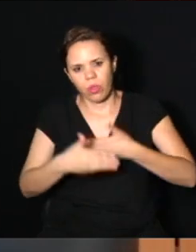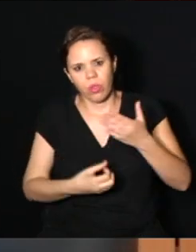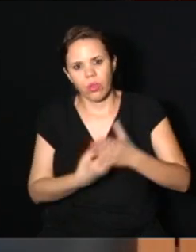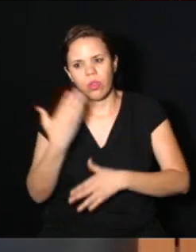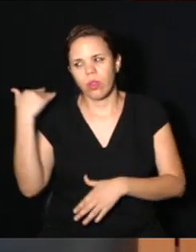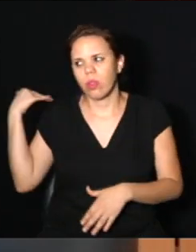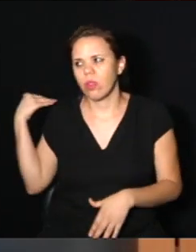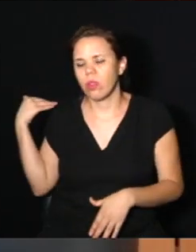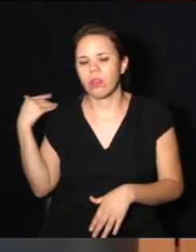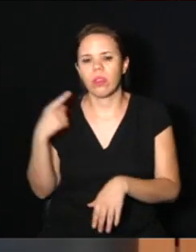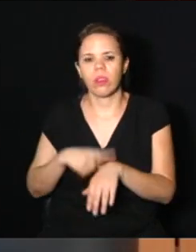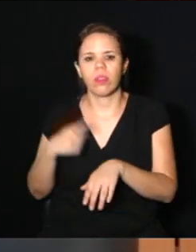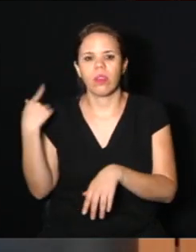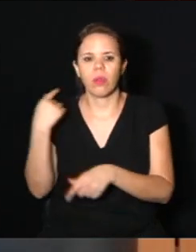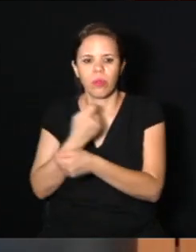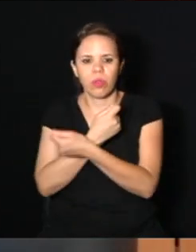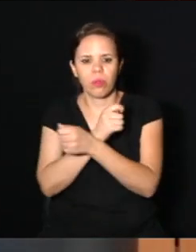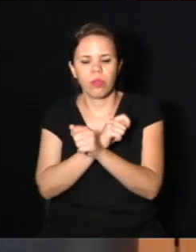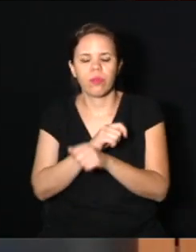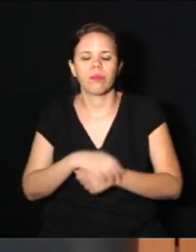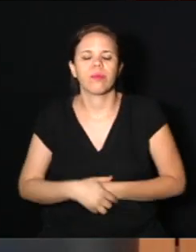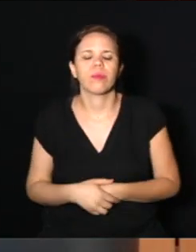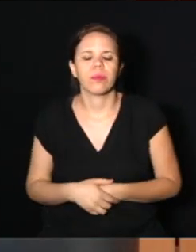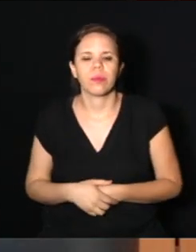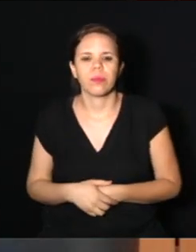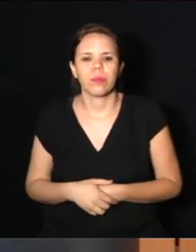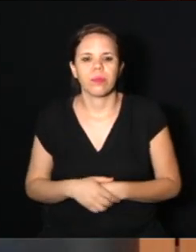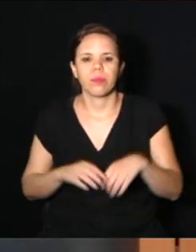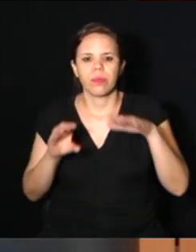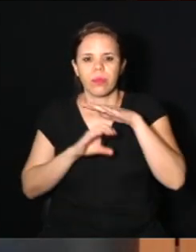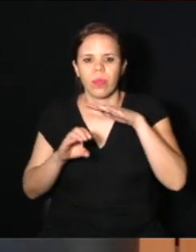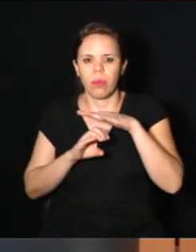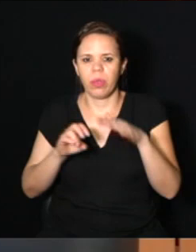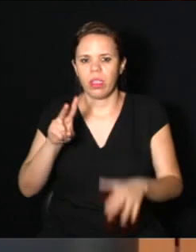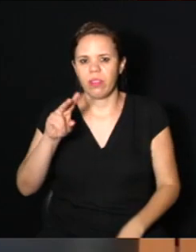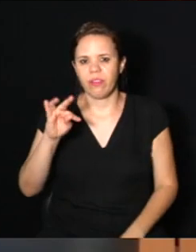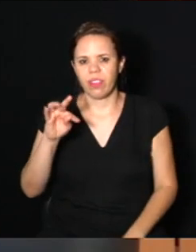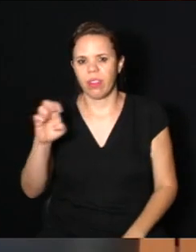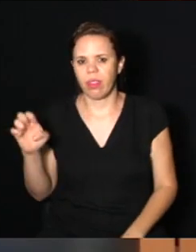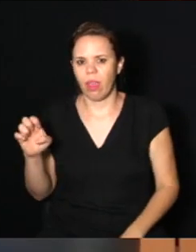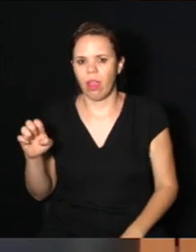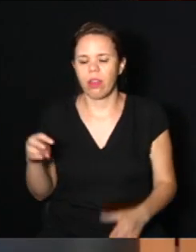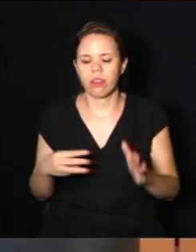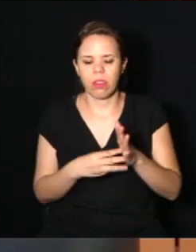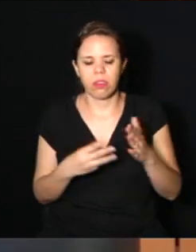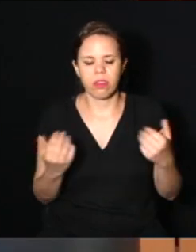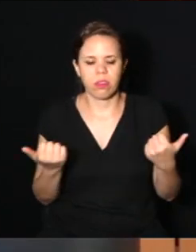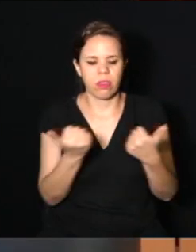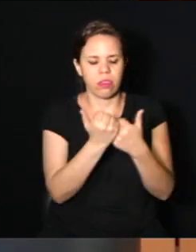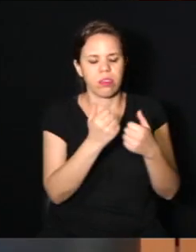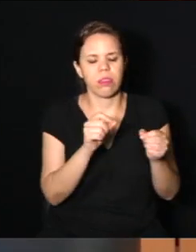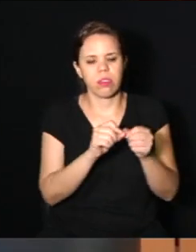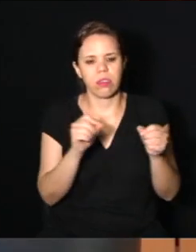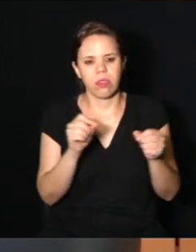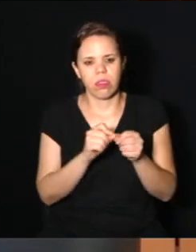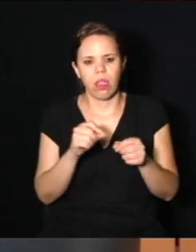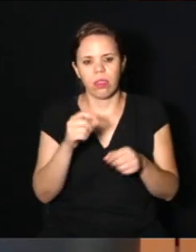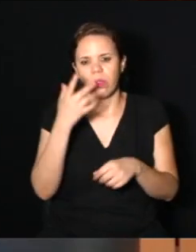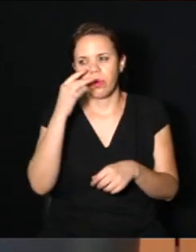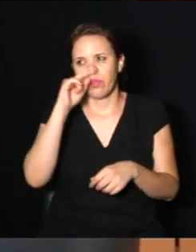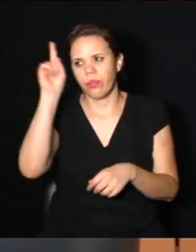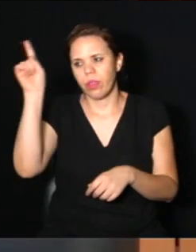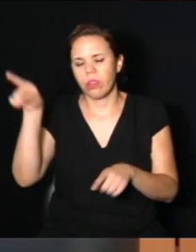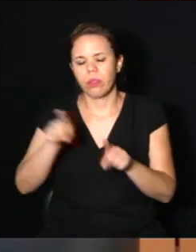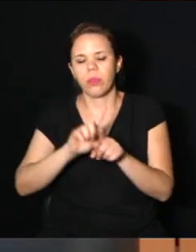a época da PUC, passando pela empresa Vitale, e o que ocorre é que quando a gente